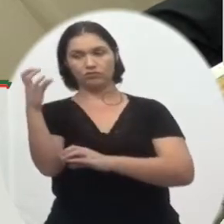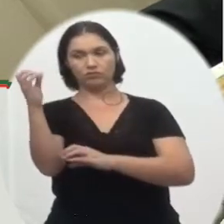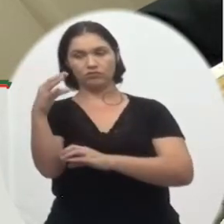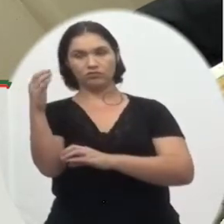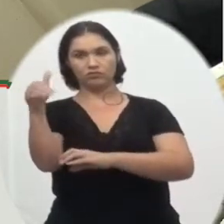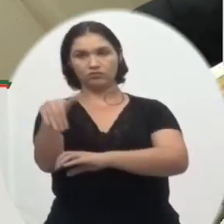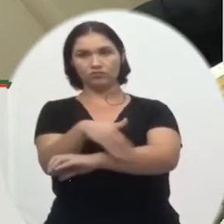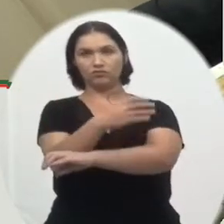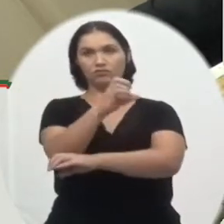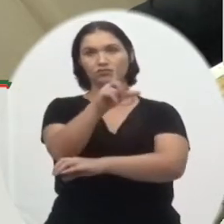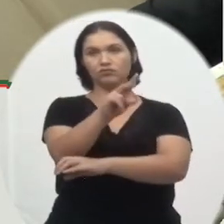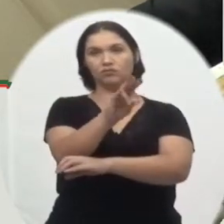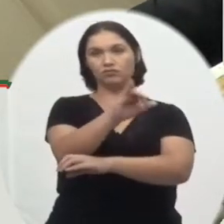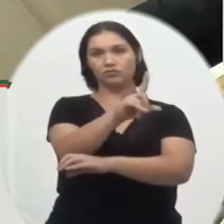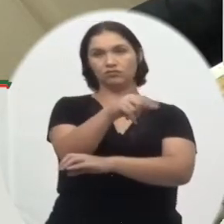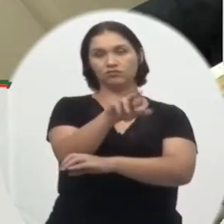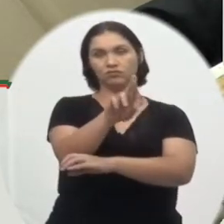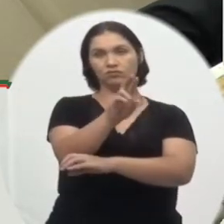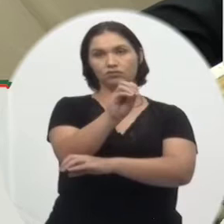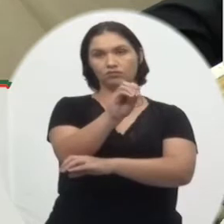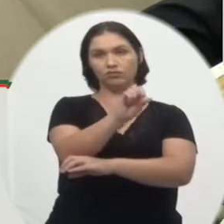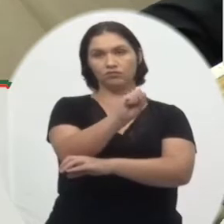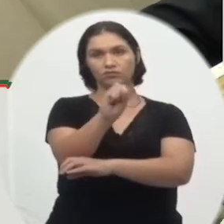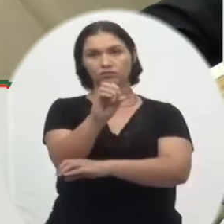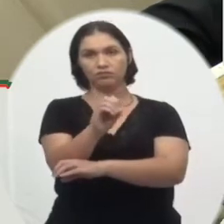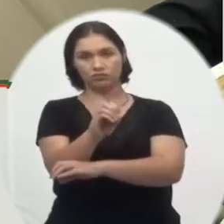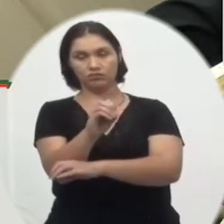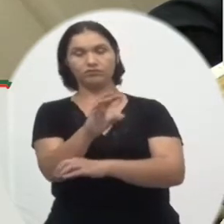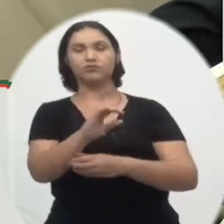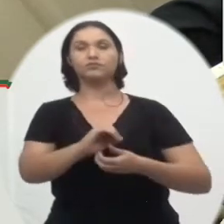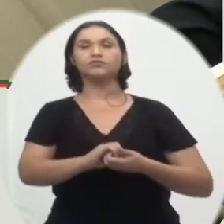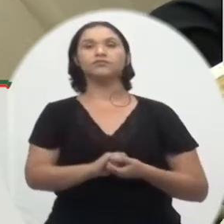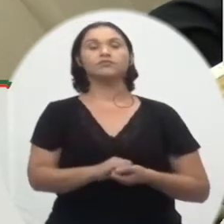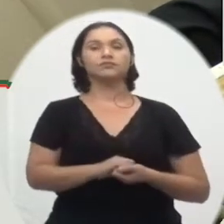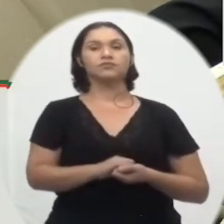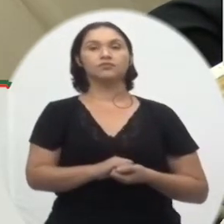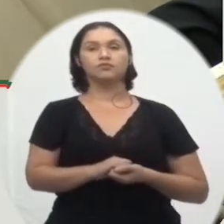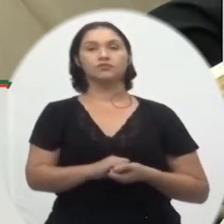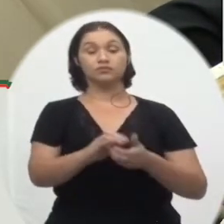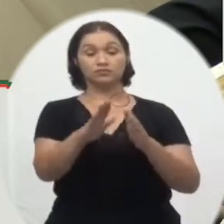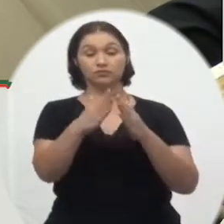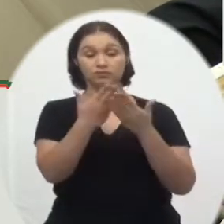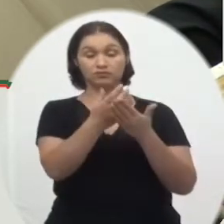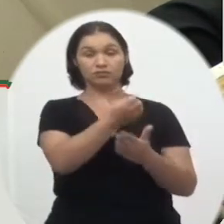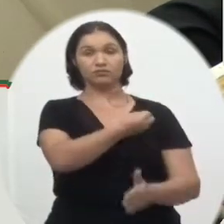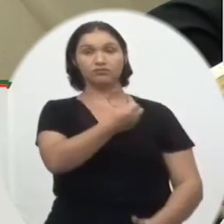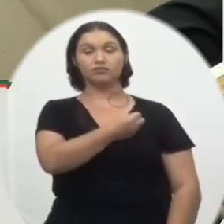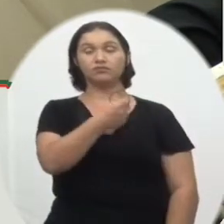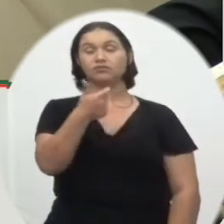os bairros Morro Estevo e D'Agostinho, local mais conhecido como Morro das Bananeiras. Requerimento número